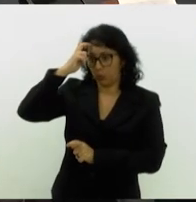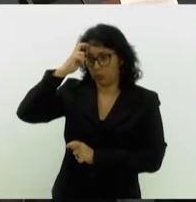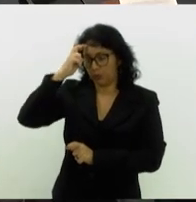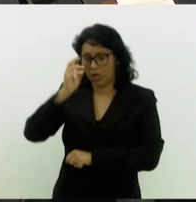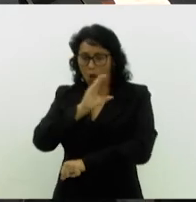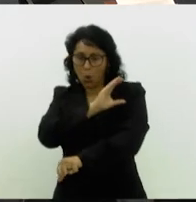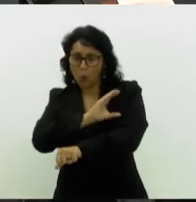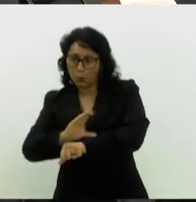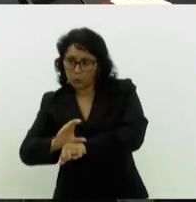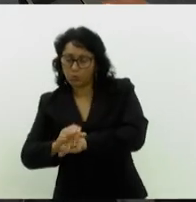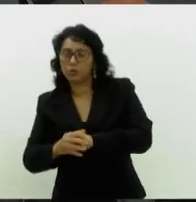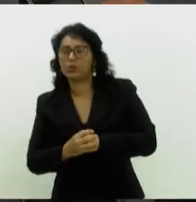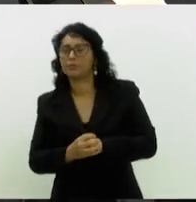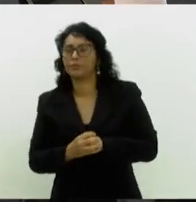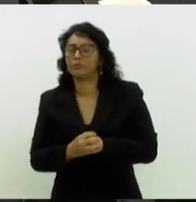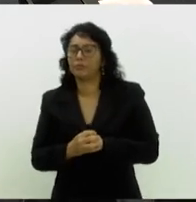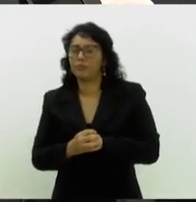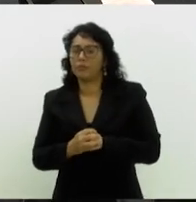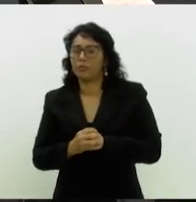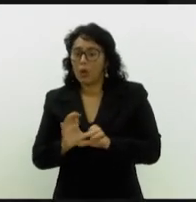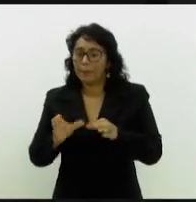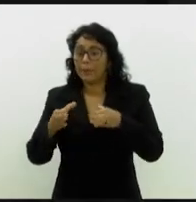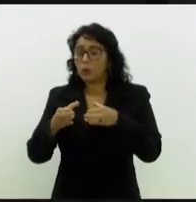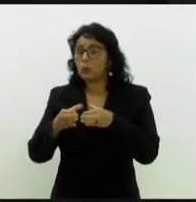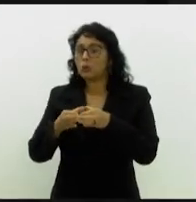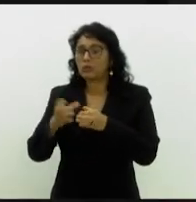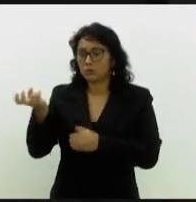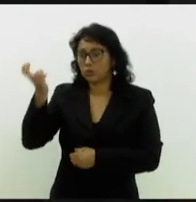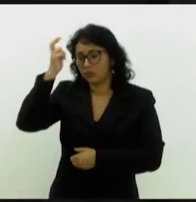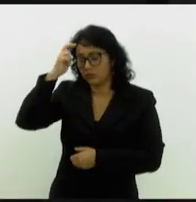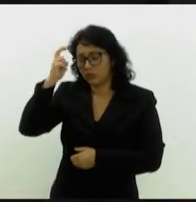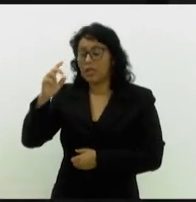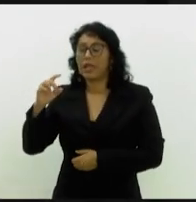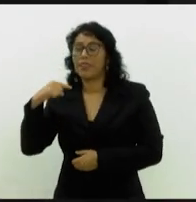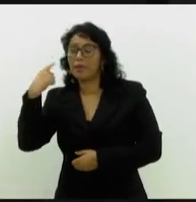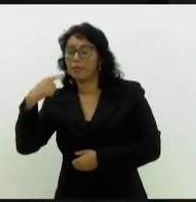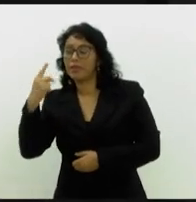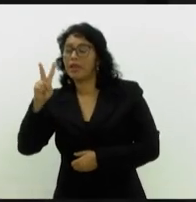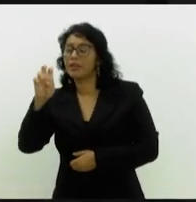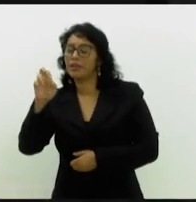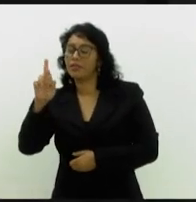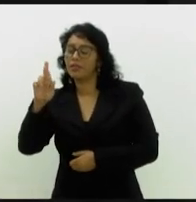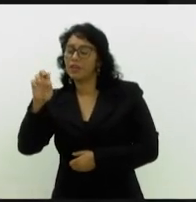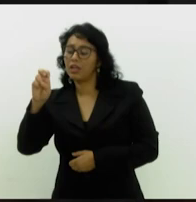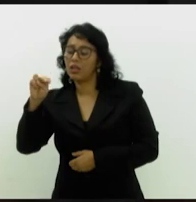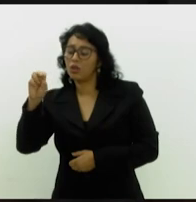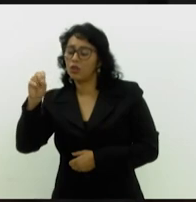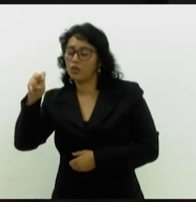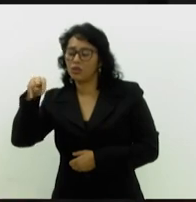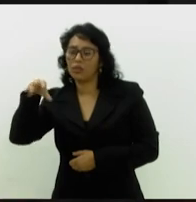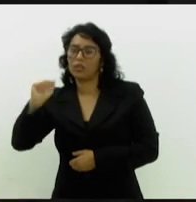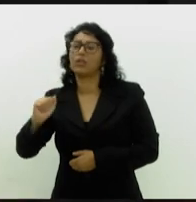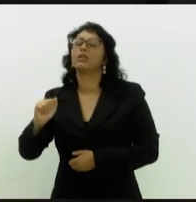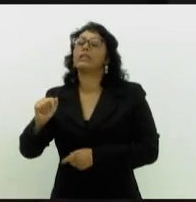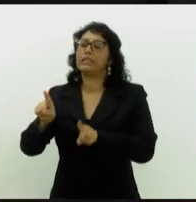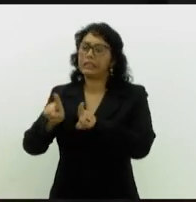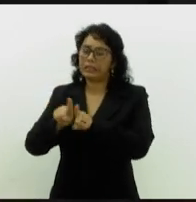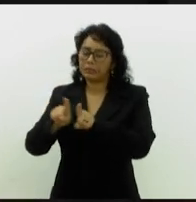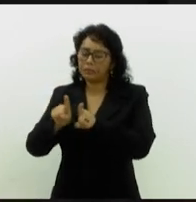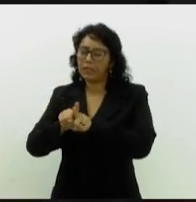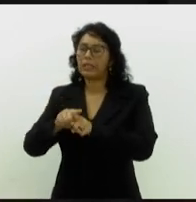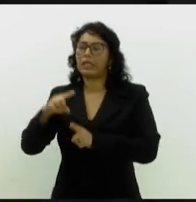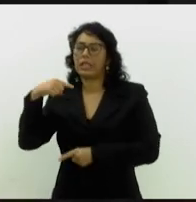entendi pela comissão de Cultura deputada Verônica Lima Deputado Thiago